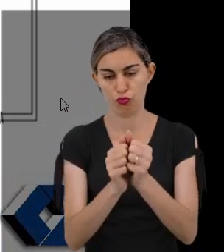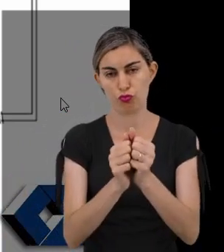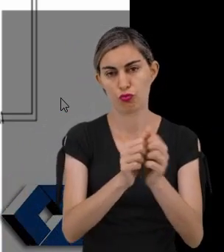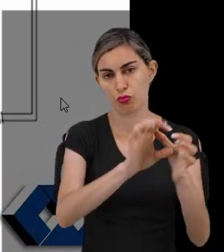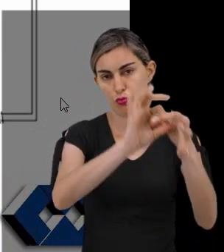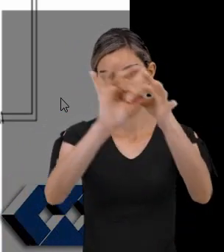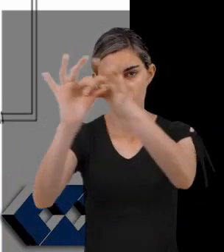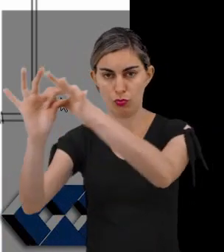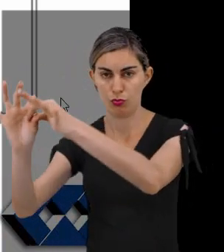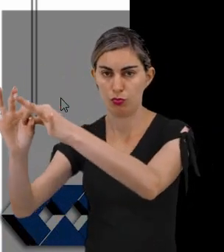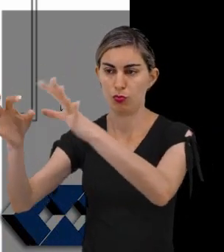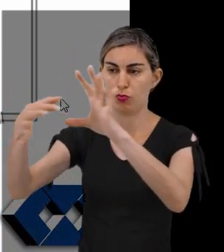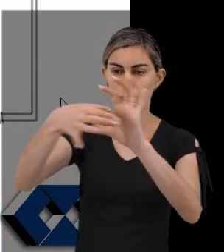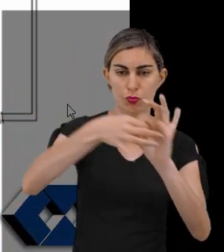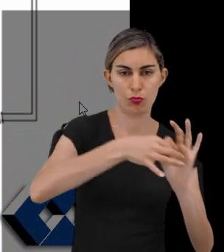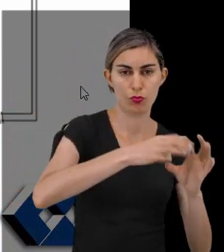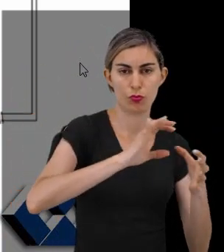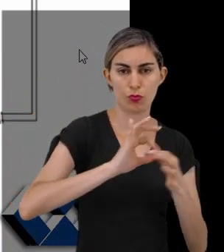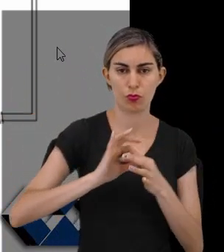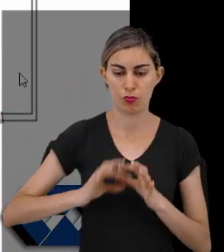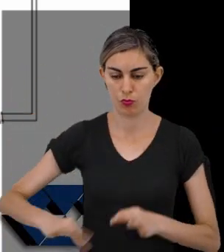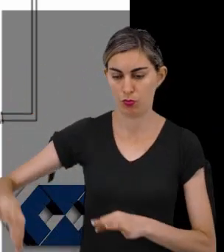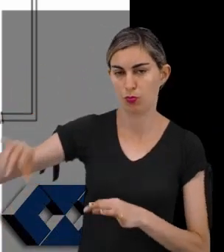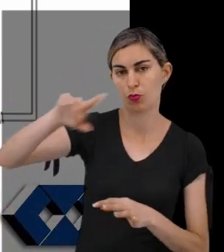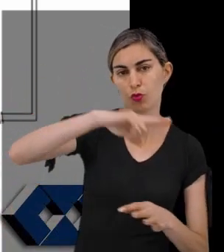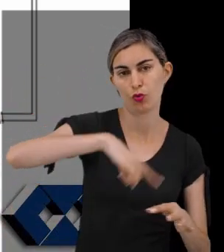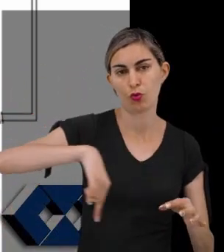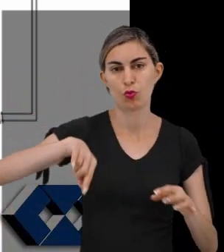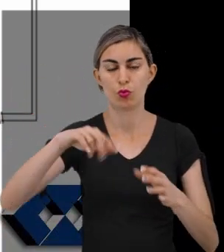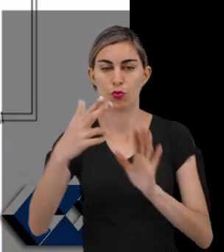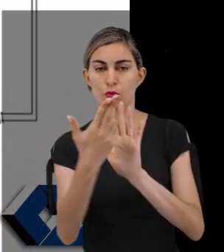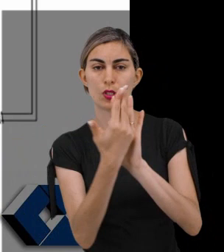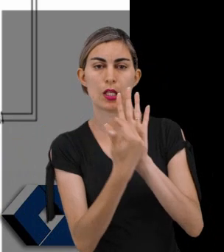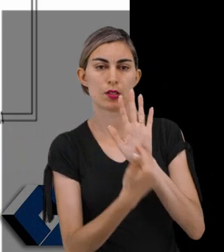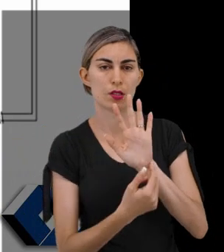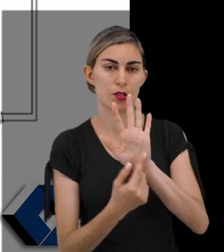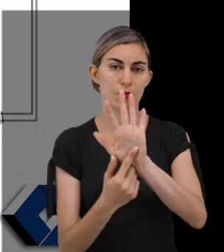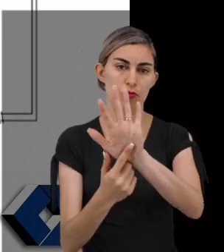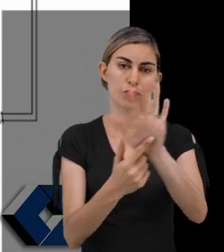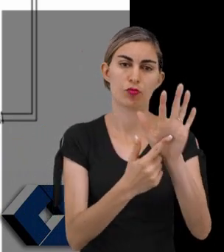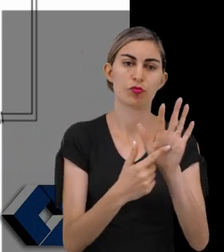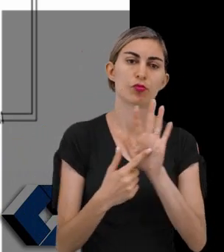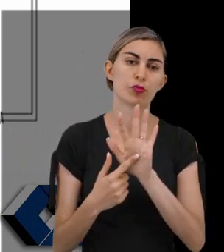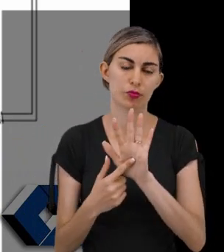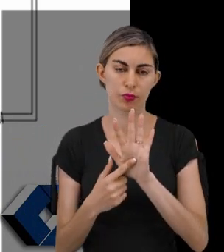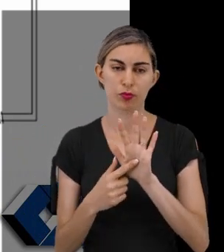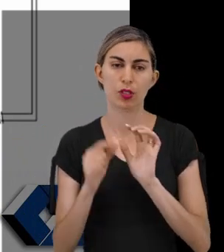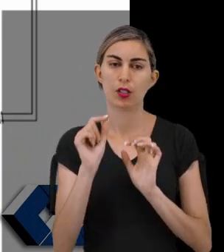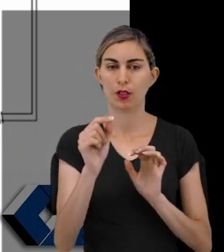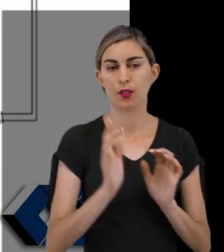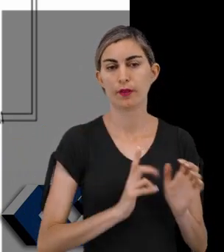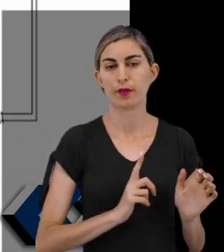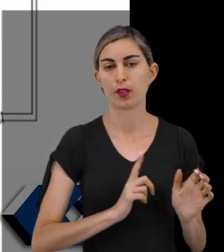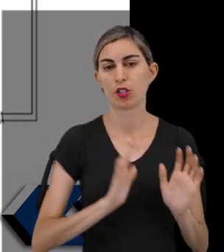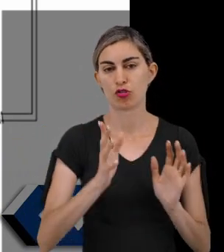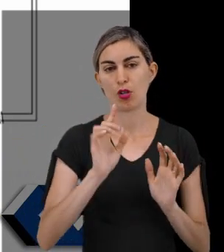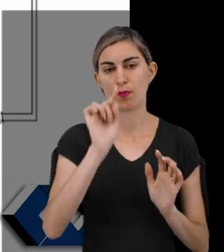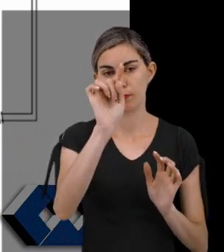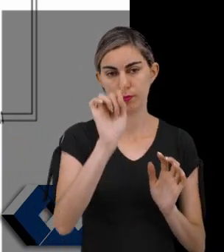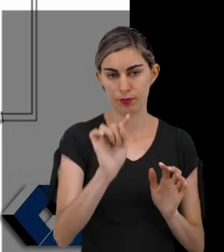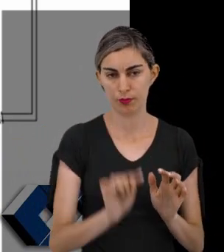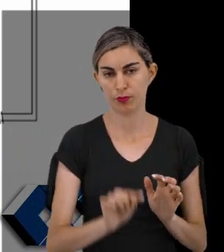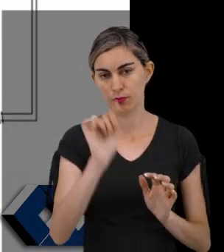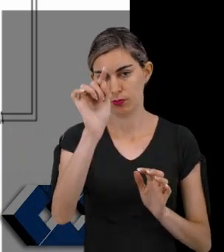ali, tanto das tomadas quanto de iluminação, a gente tem mais ou menos essa configuração aqui, tá? Que aqui a gente já tem todos os pontos